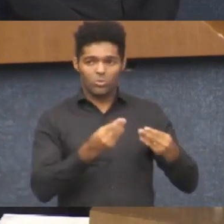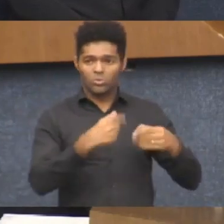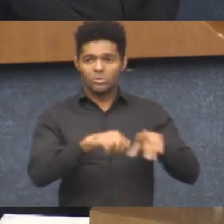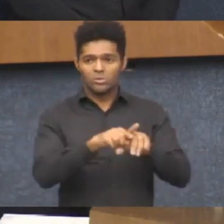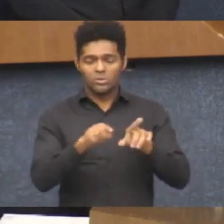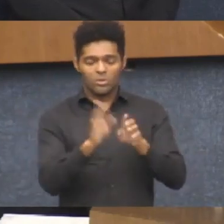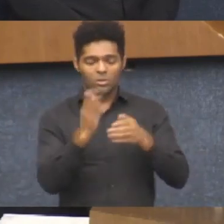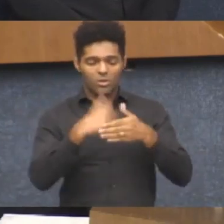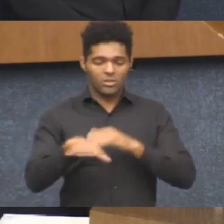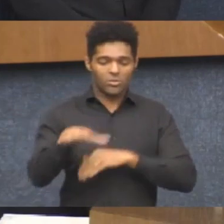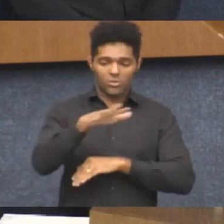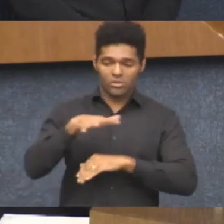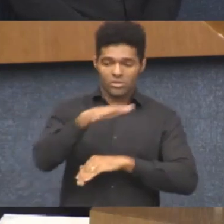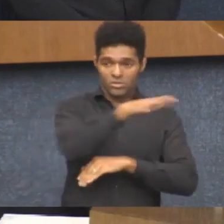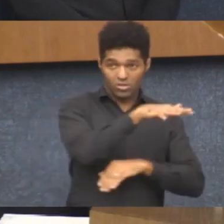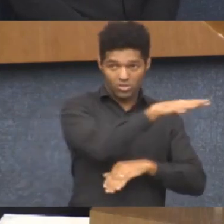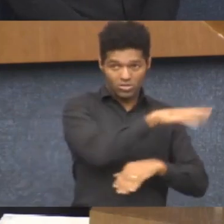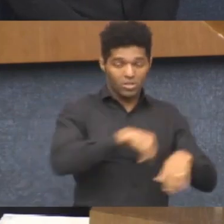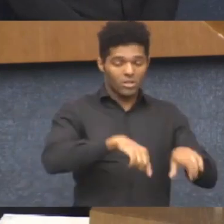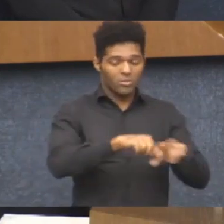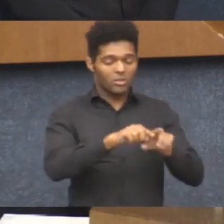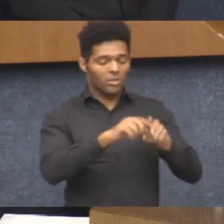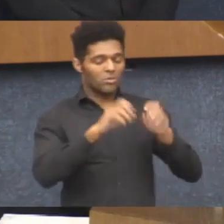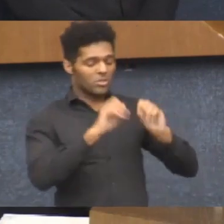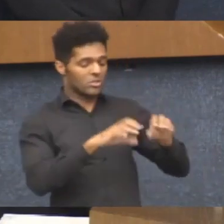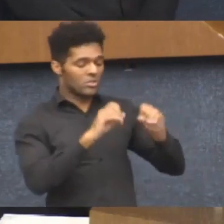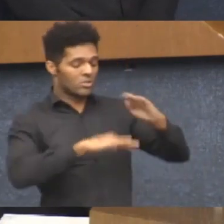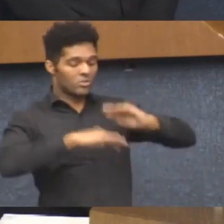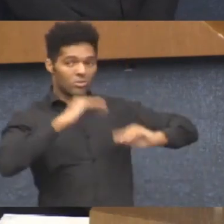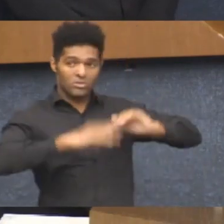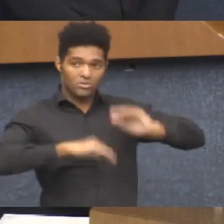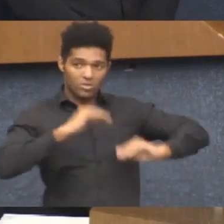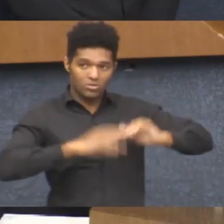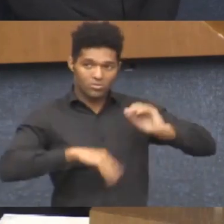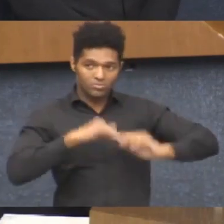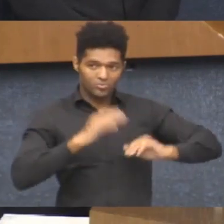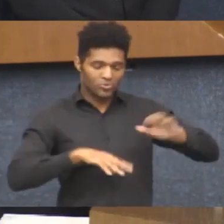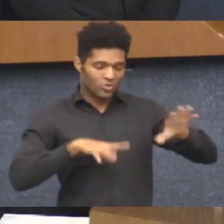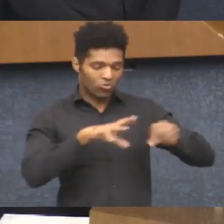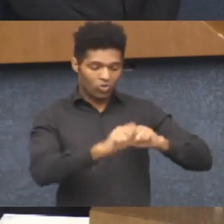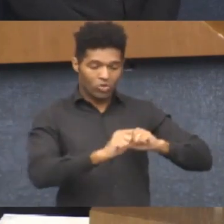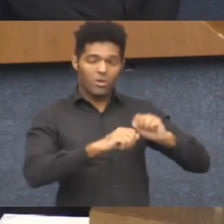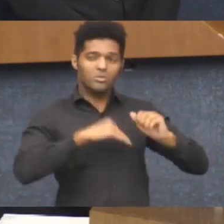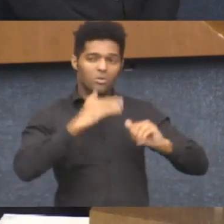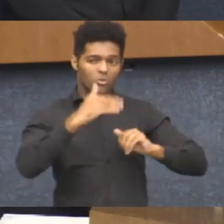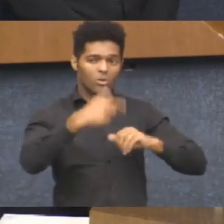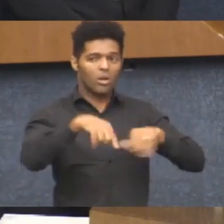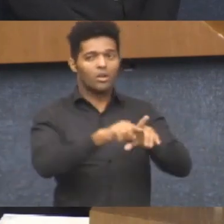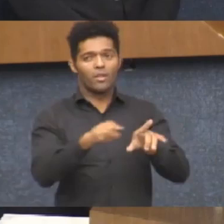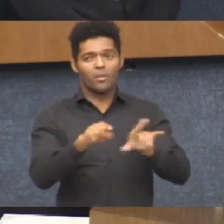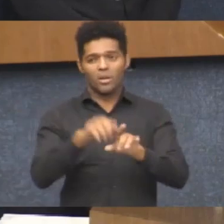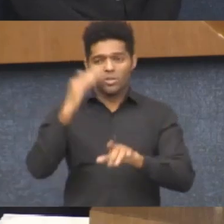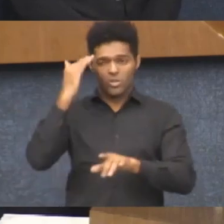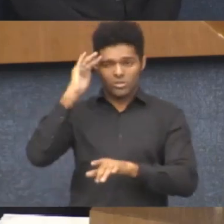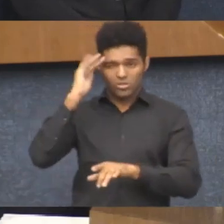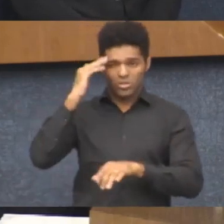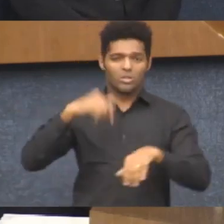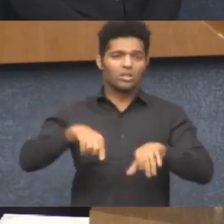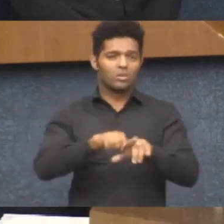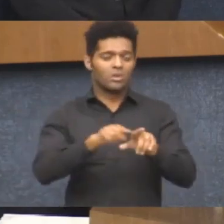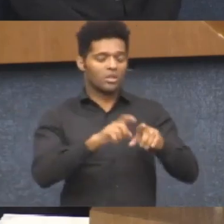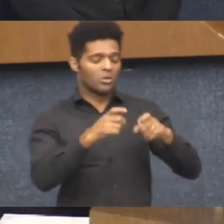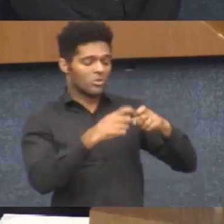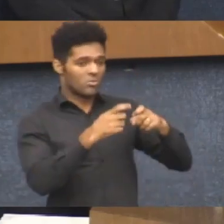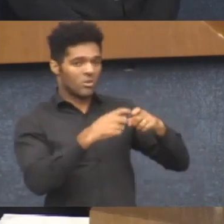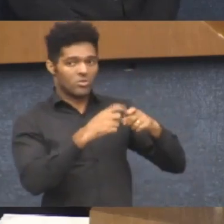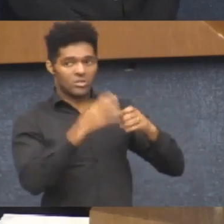prazo mesmo, porque a gente entende que nem todos os médicos que estão na atenção primária são especialistas em APS, né? Na verdade, a gente não tem